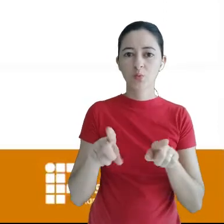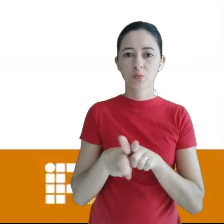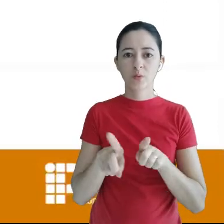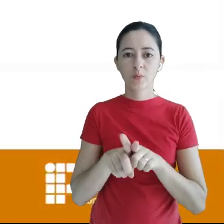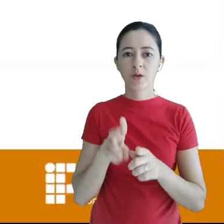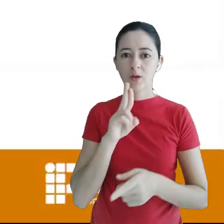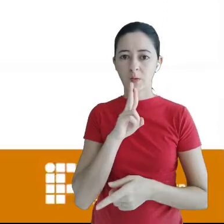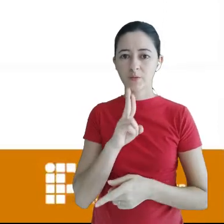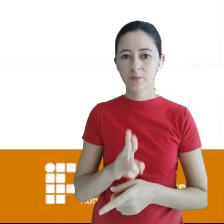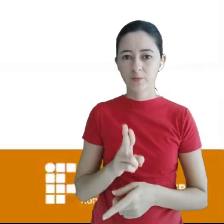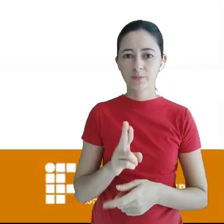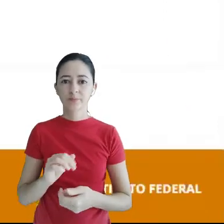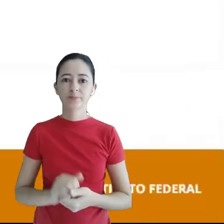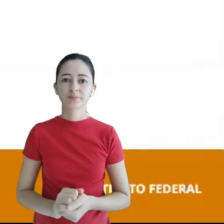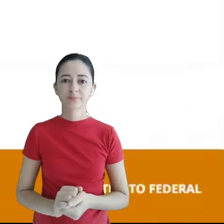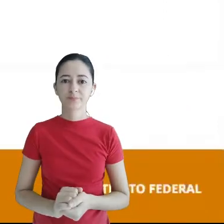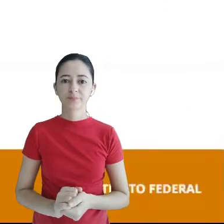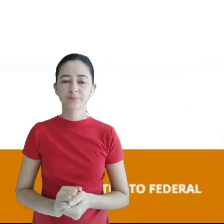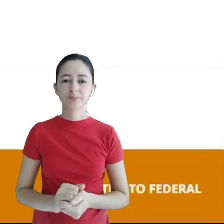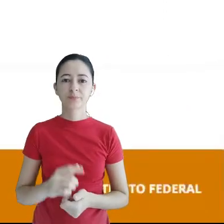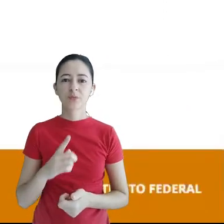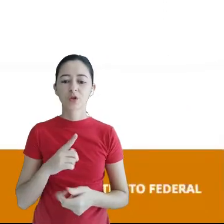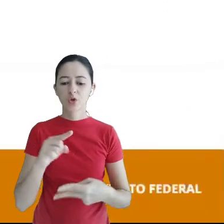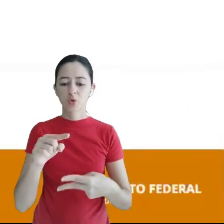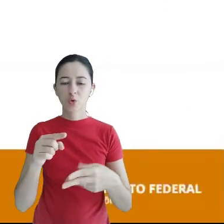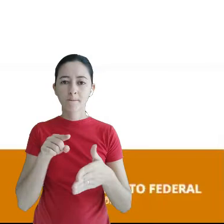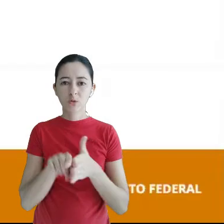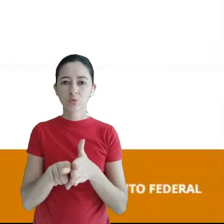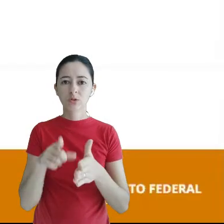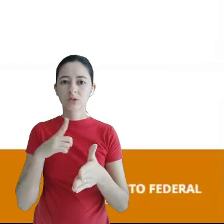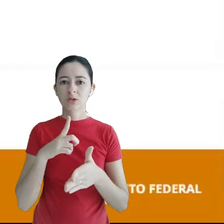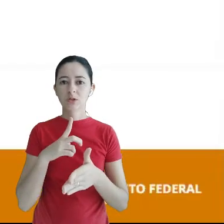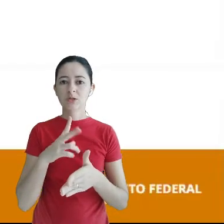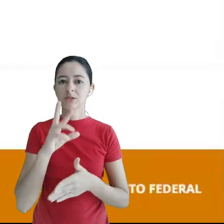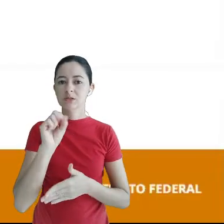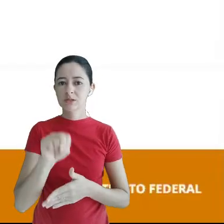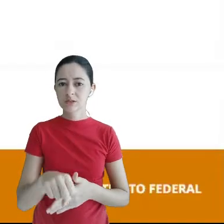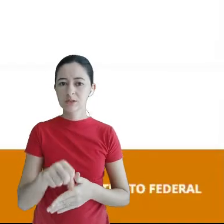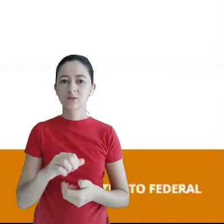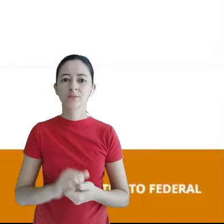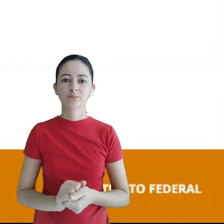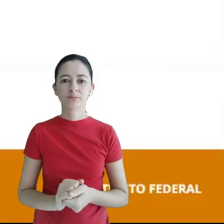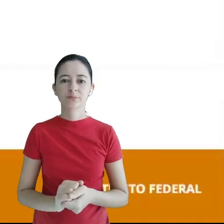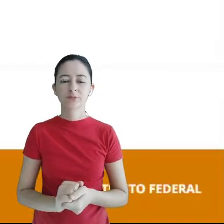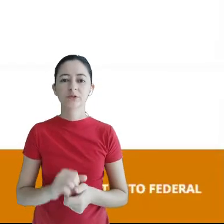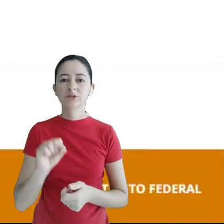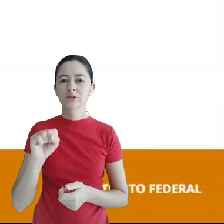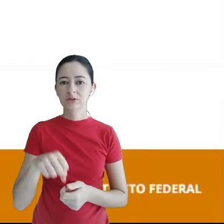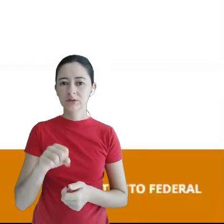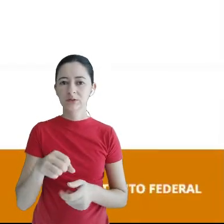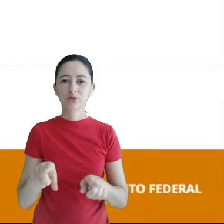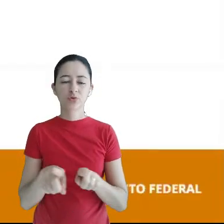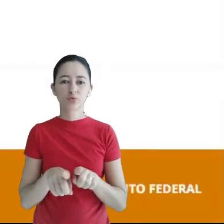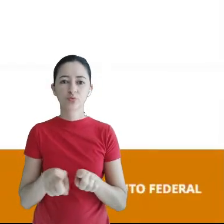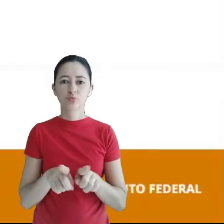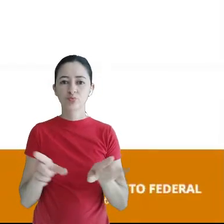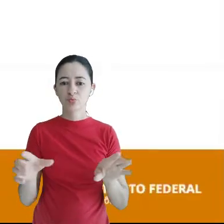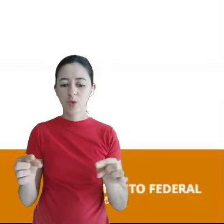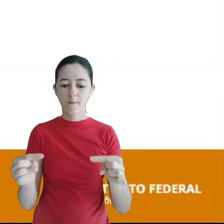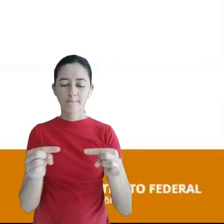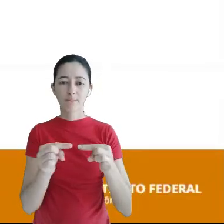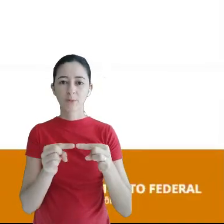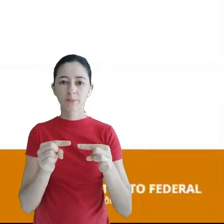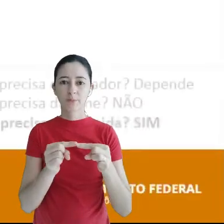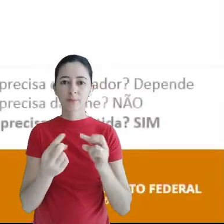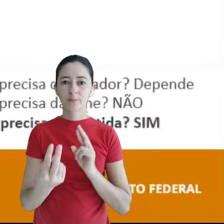resultado. Porque eu já tenho dois sim aqui. Então, lá. Então, time e partida. Eu já tenho sim aqui e sim aqui serão